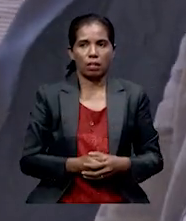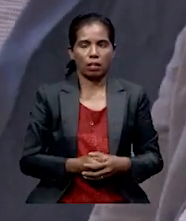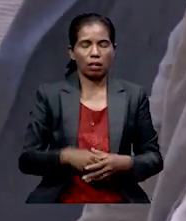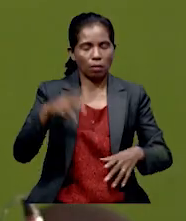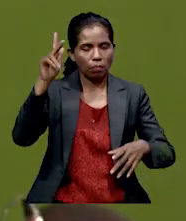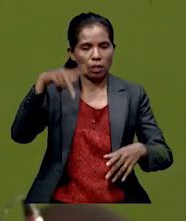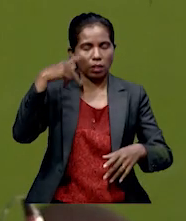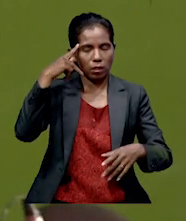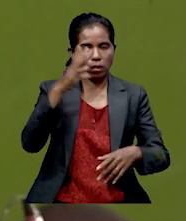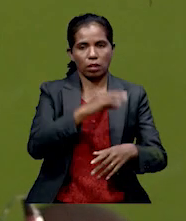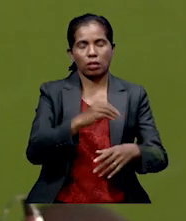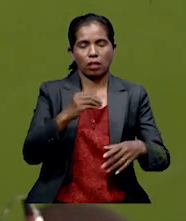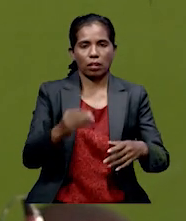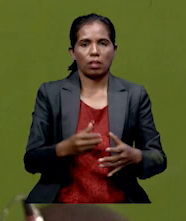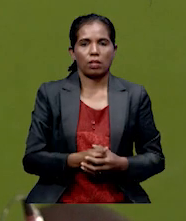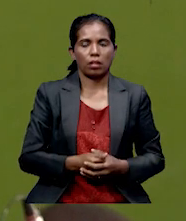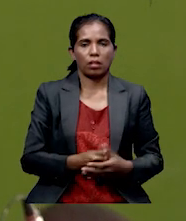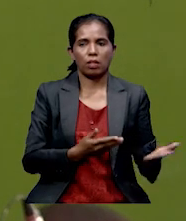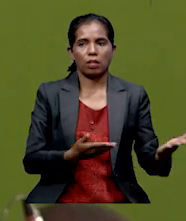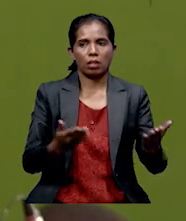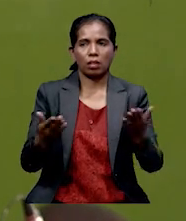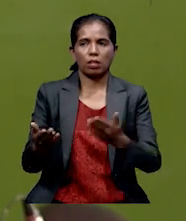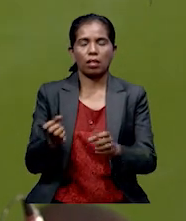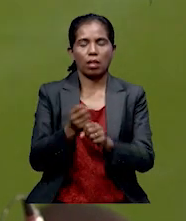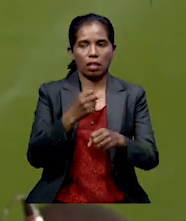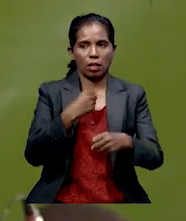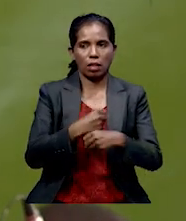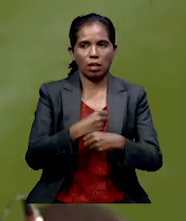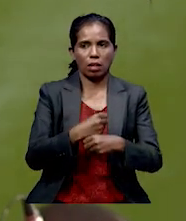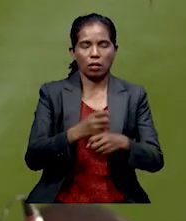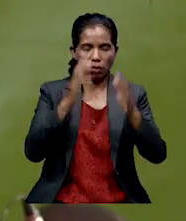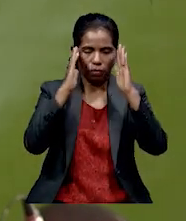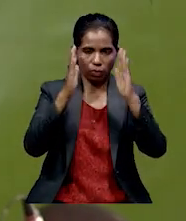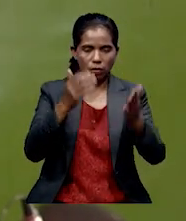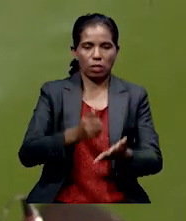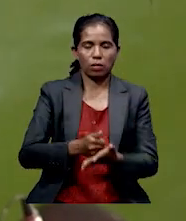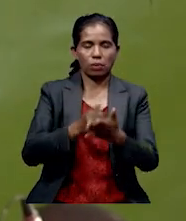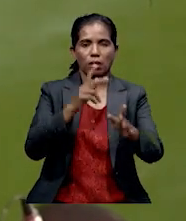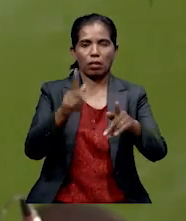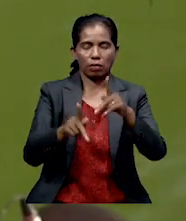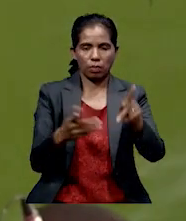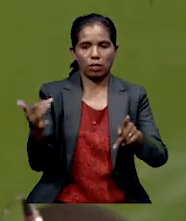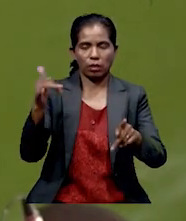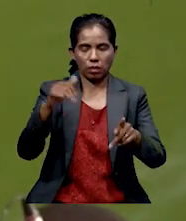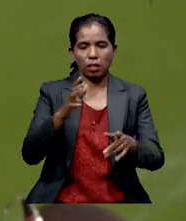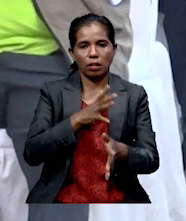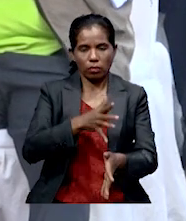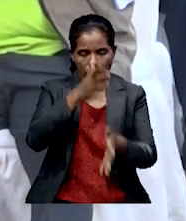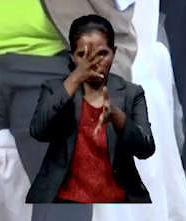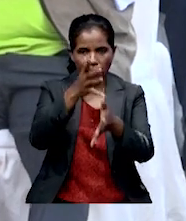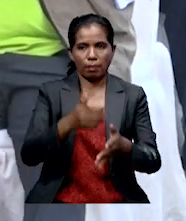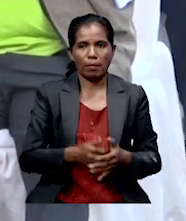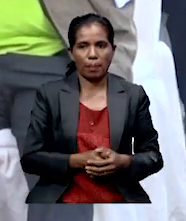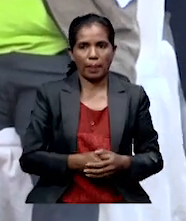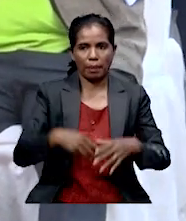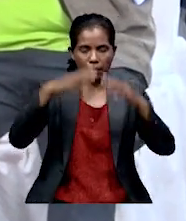né, se orienta a Macasliu para as facilidades que estão matando para a população Sirana B e Dadiona.